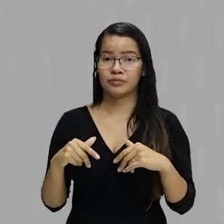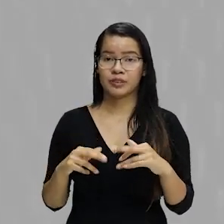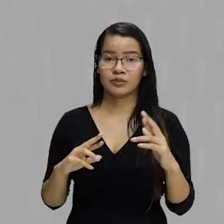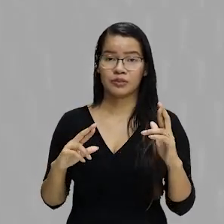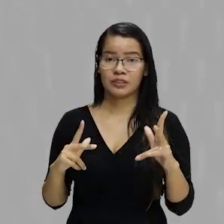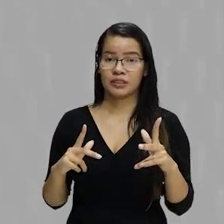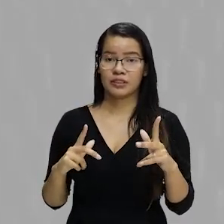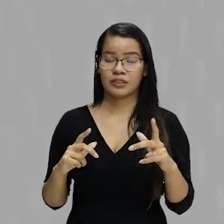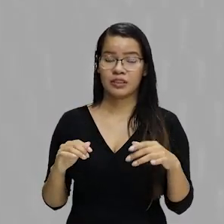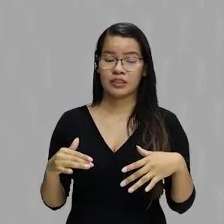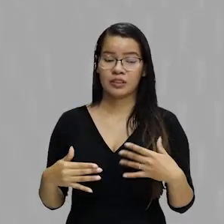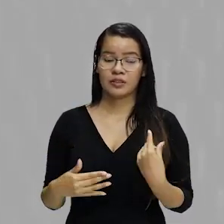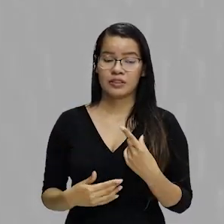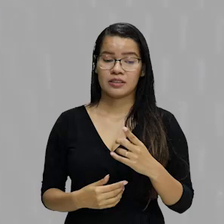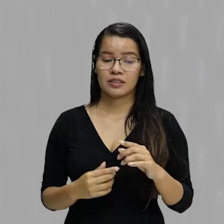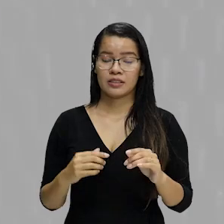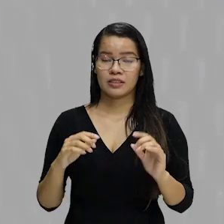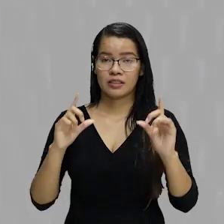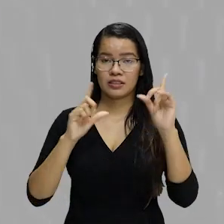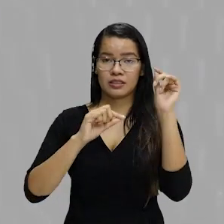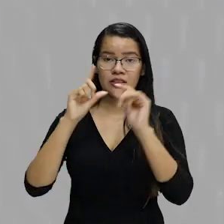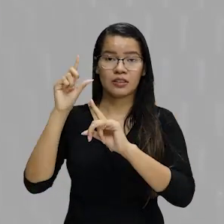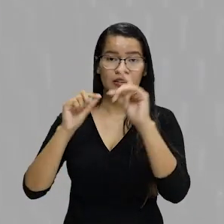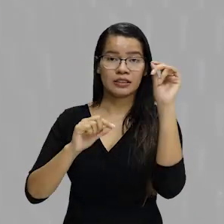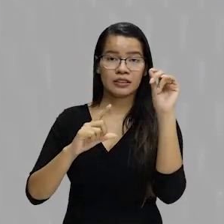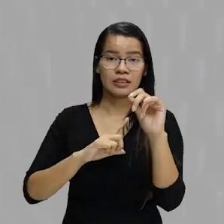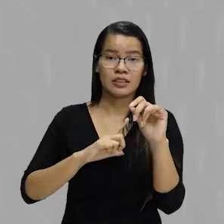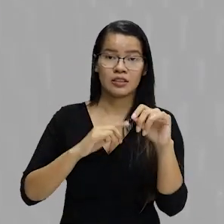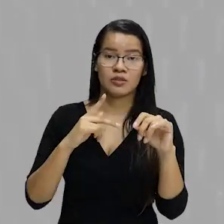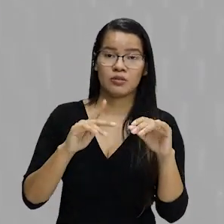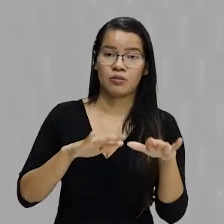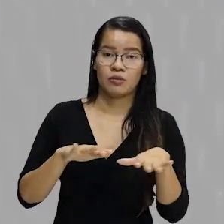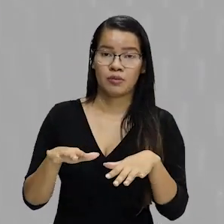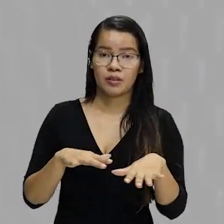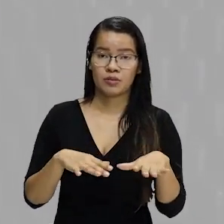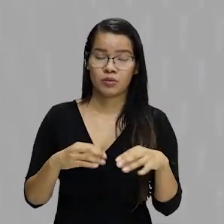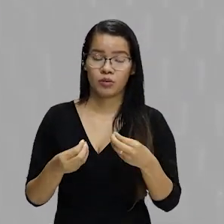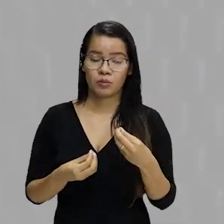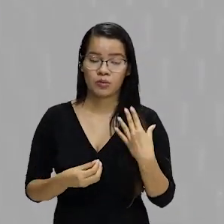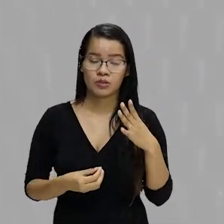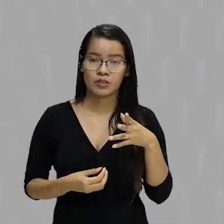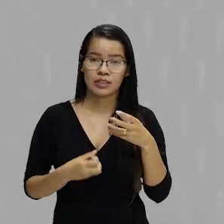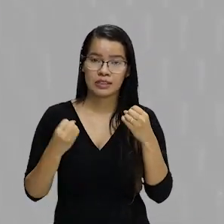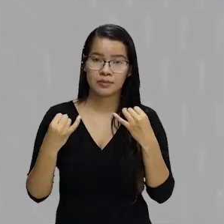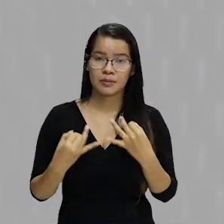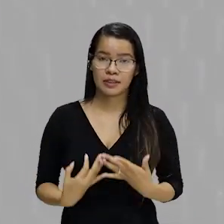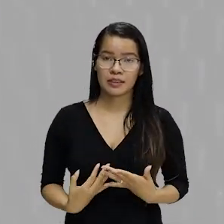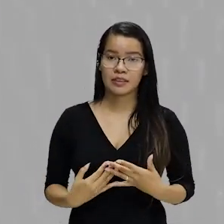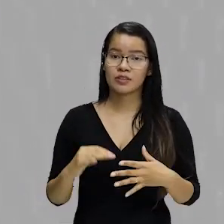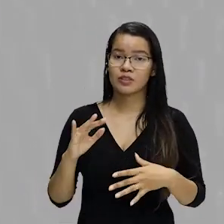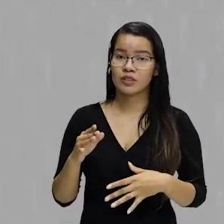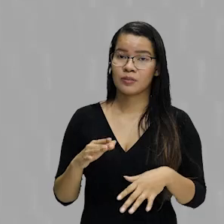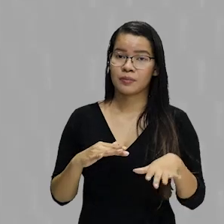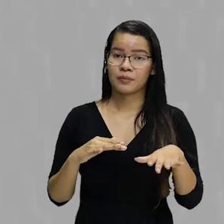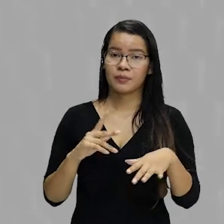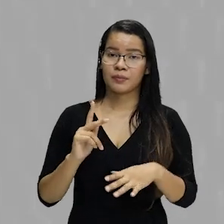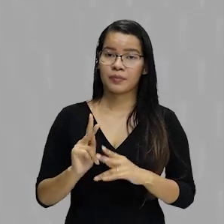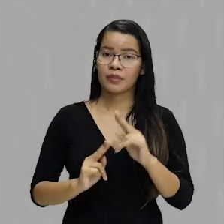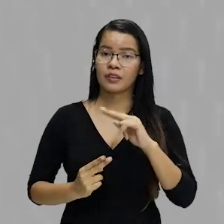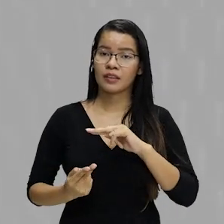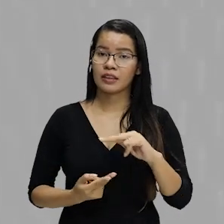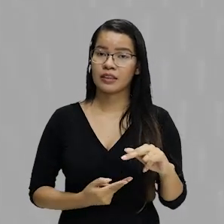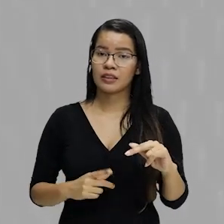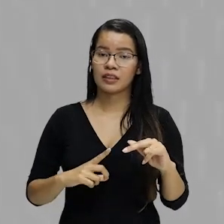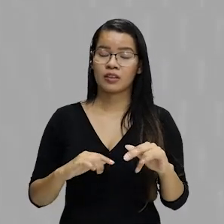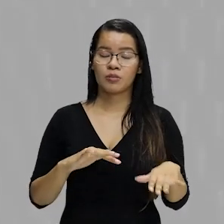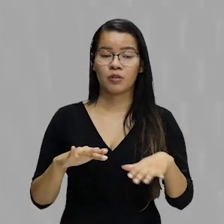Certo? Então as estrelas elas têm a sua movimentação, bem como eu já disse, certo? E os planetas têm um movimento totalmente